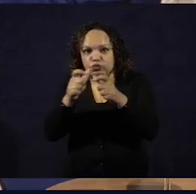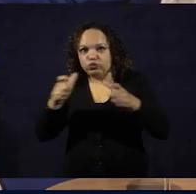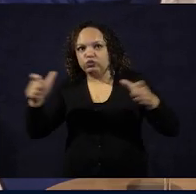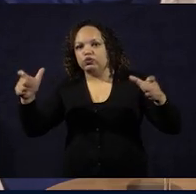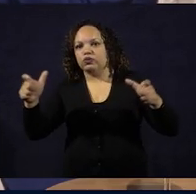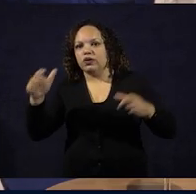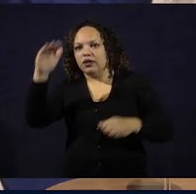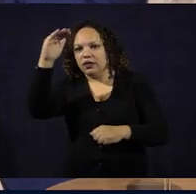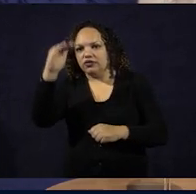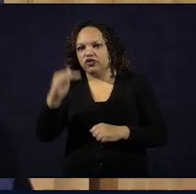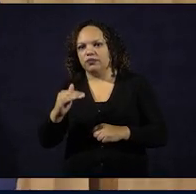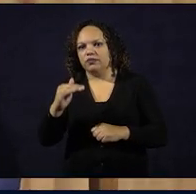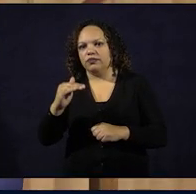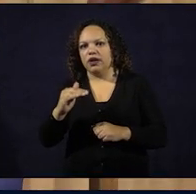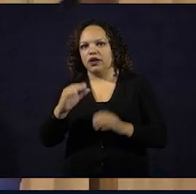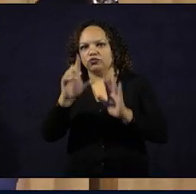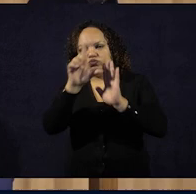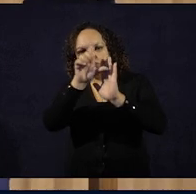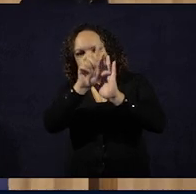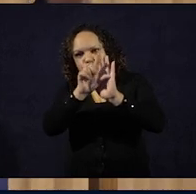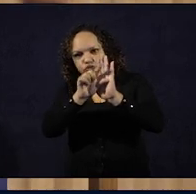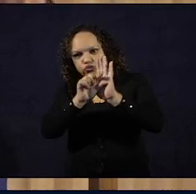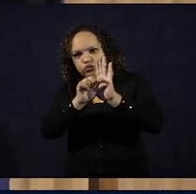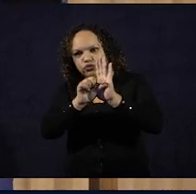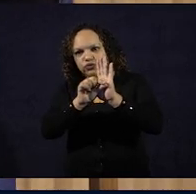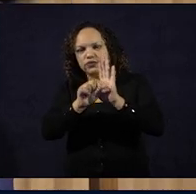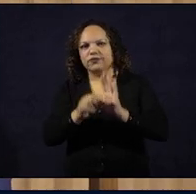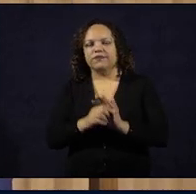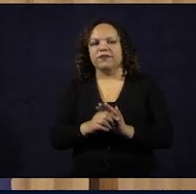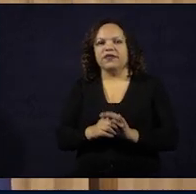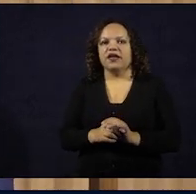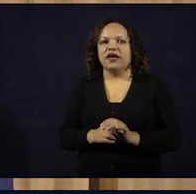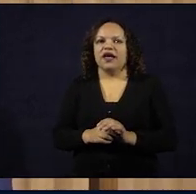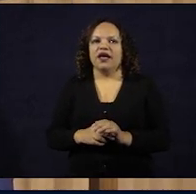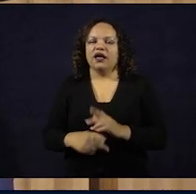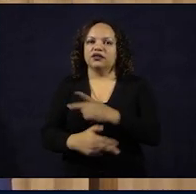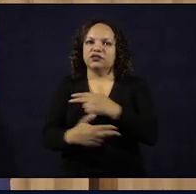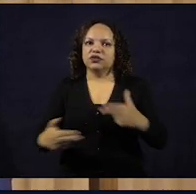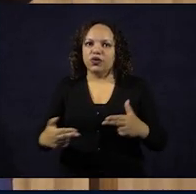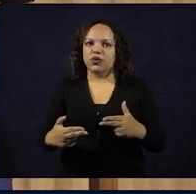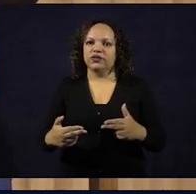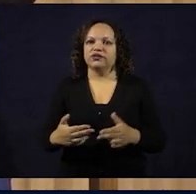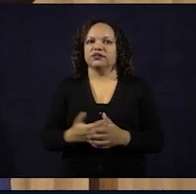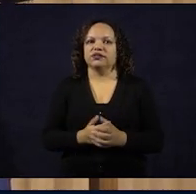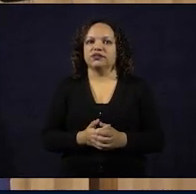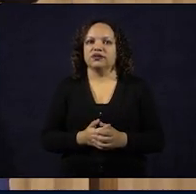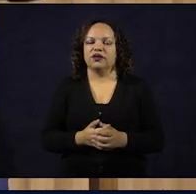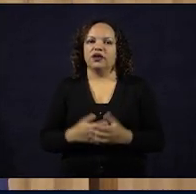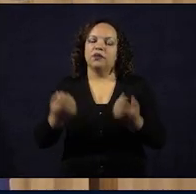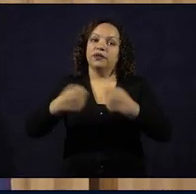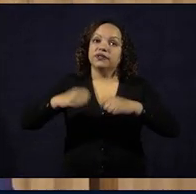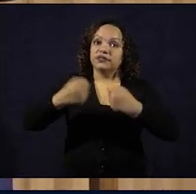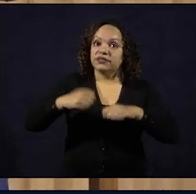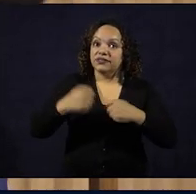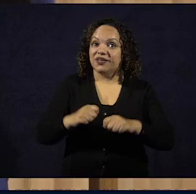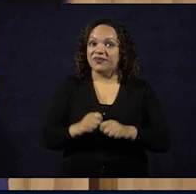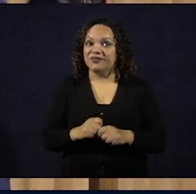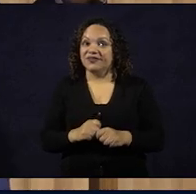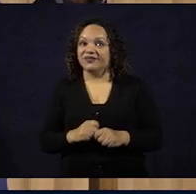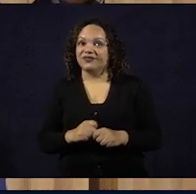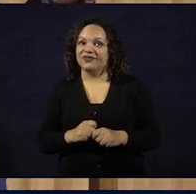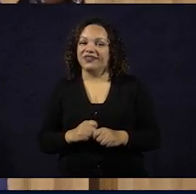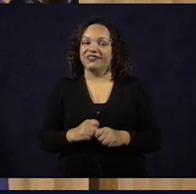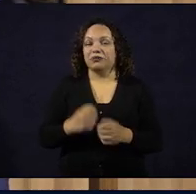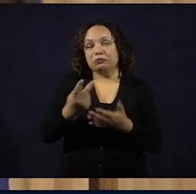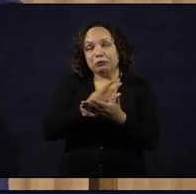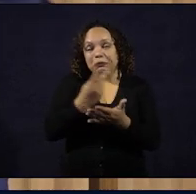baixa Esse é o curso natural né Como sempre a gente pode fazer assim um grau de